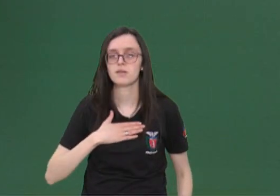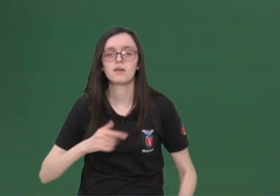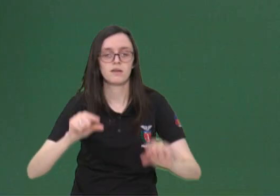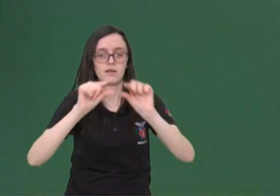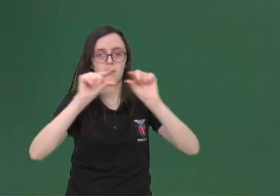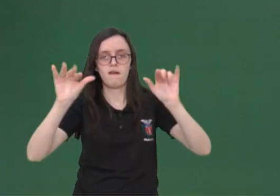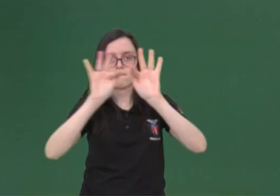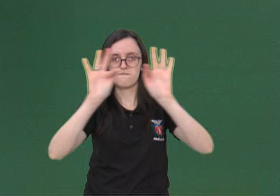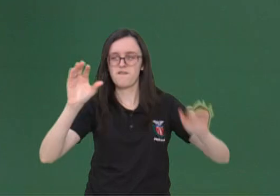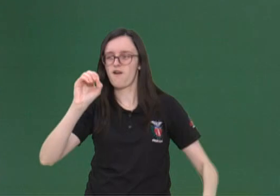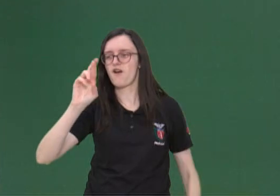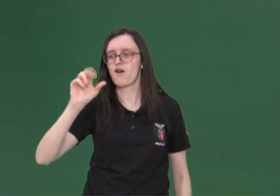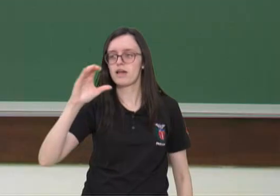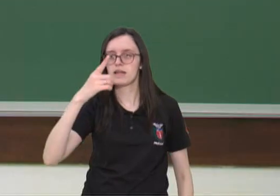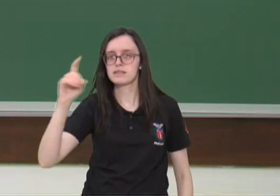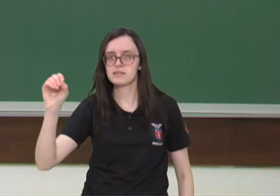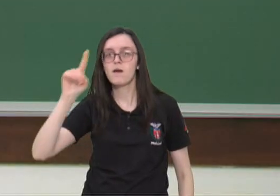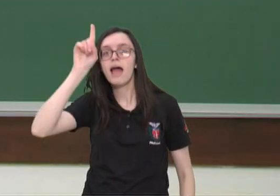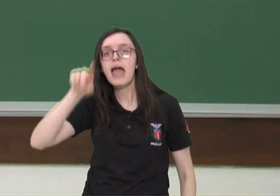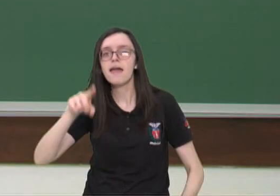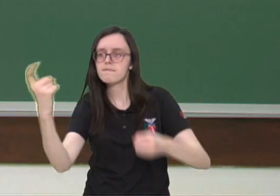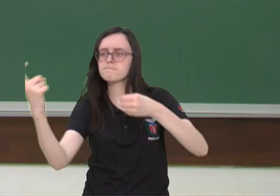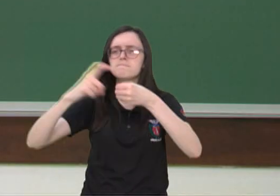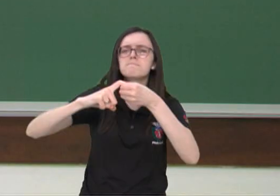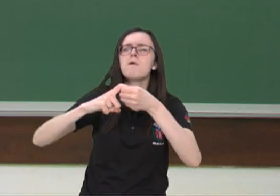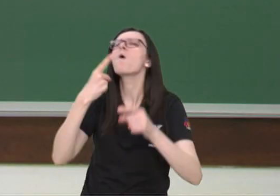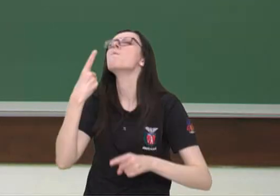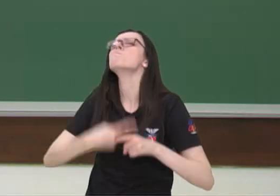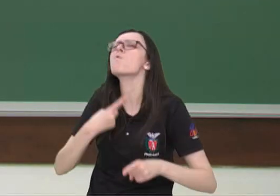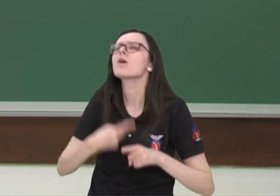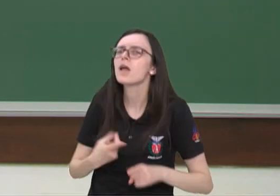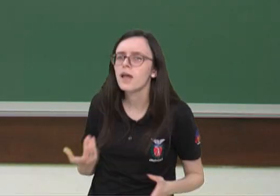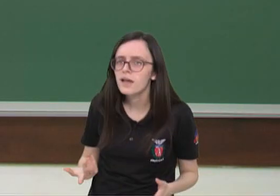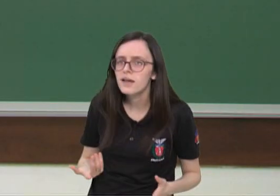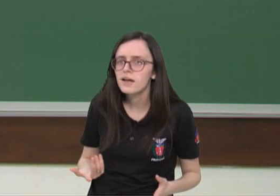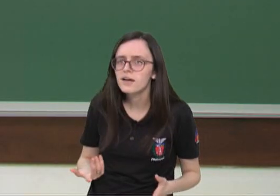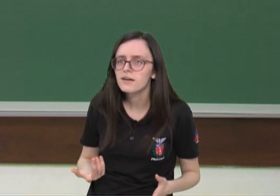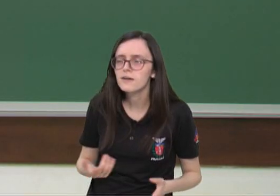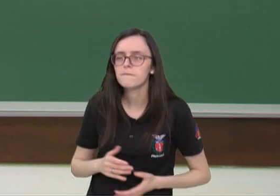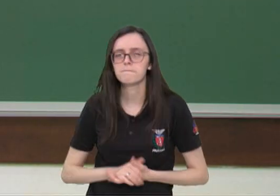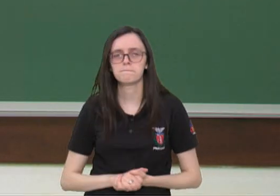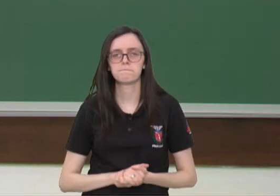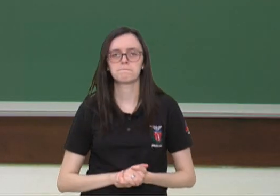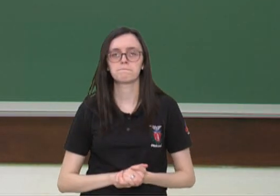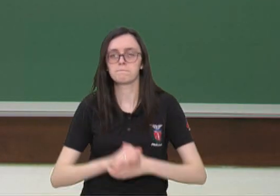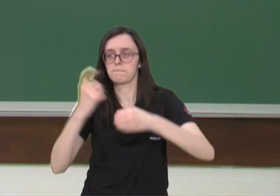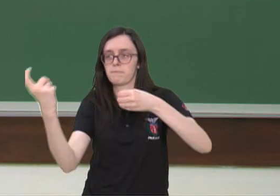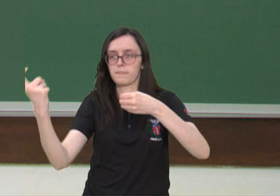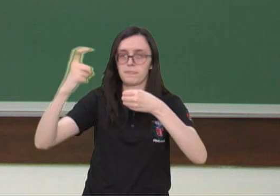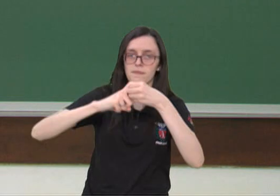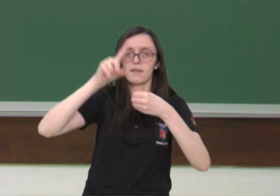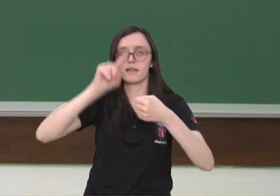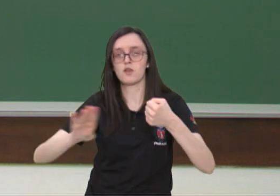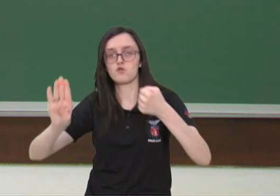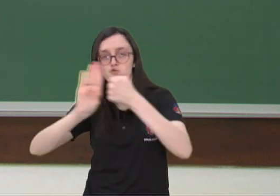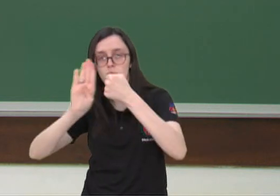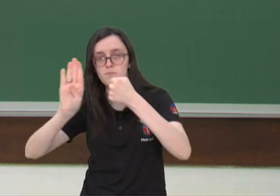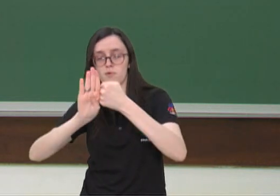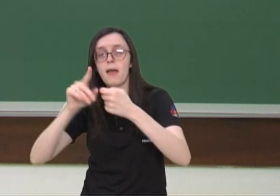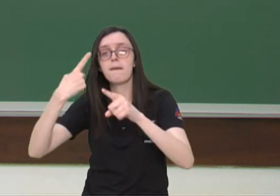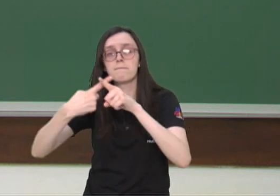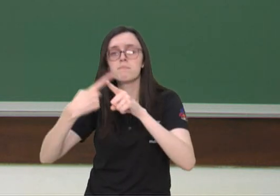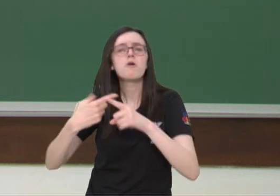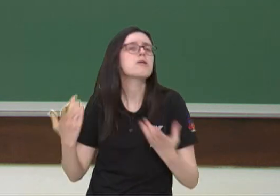é subordinada por quê? Por que mesmo? Ela é subordinada substantiva por